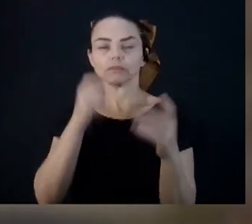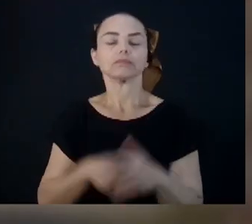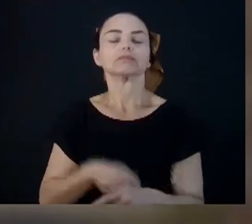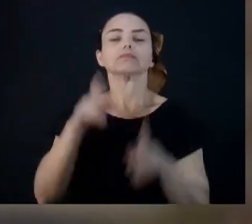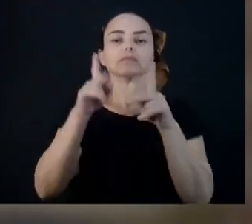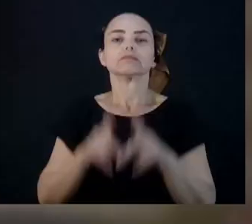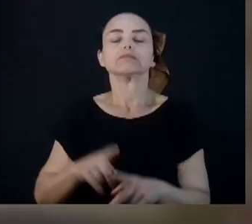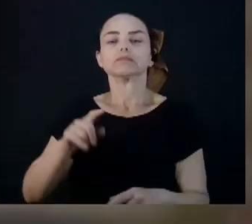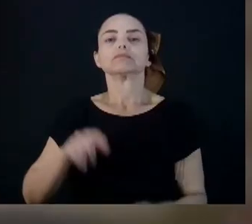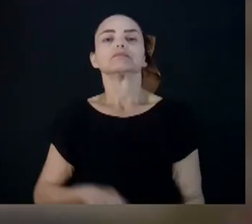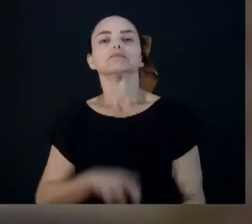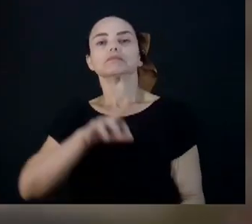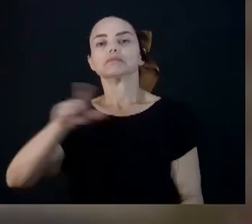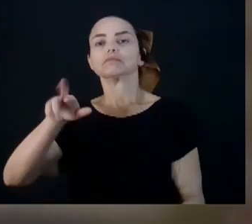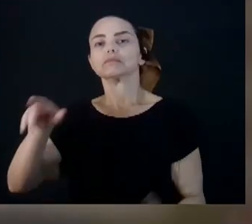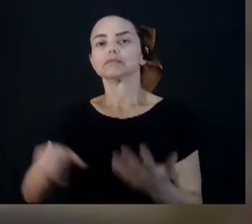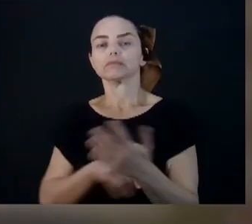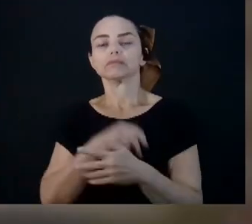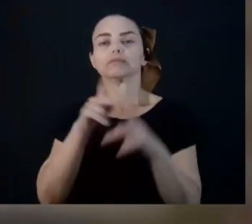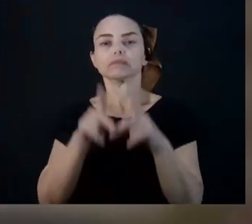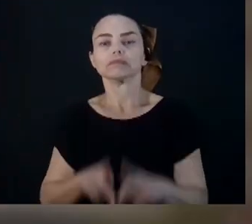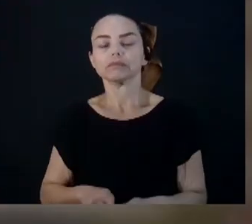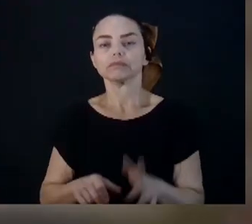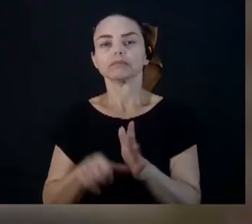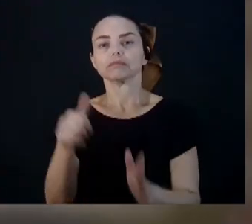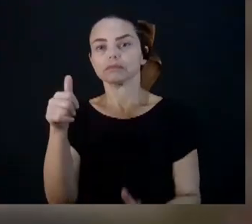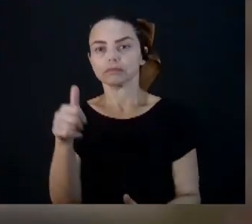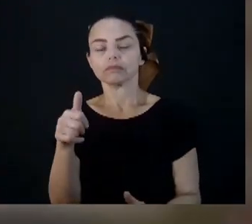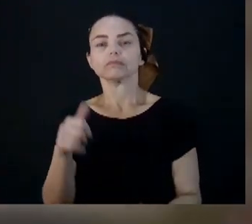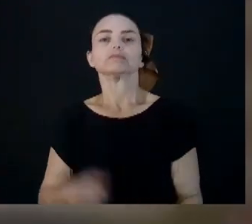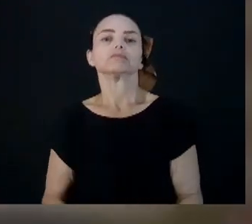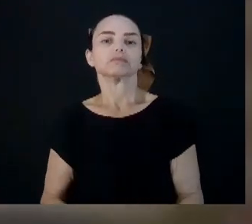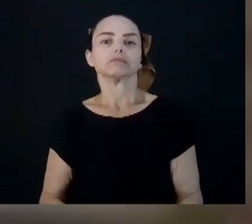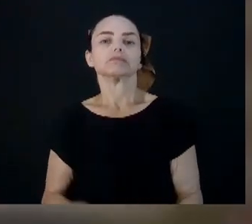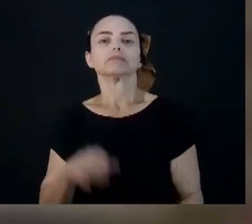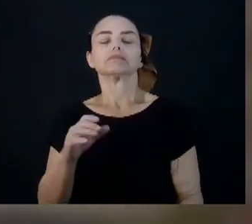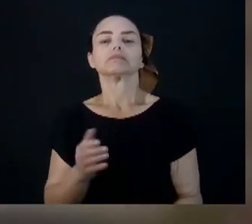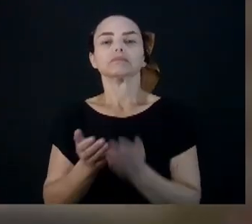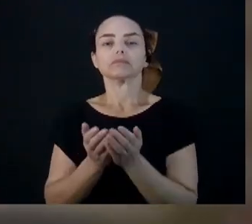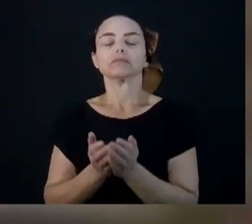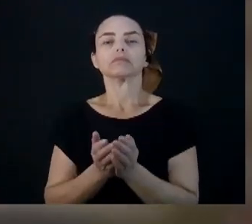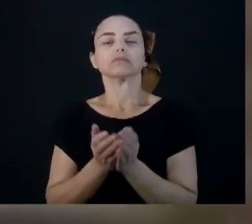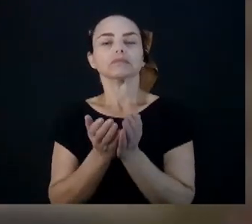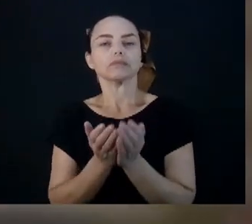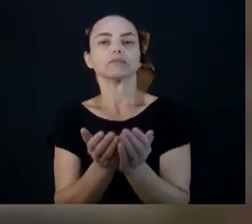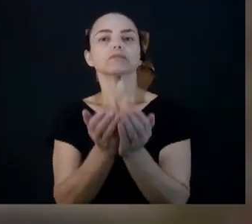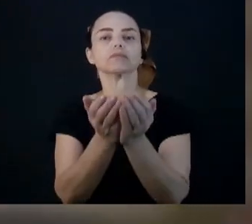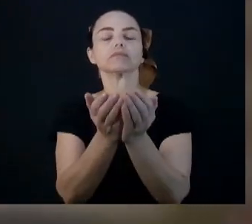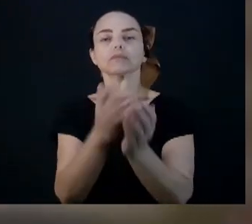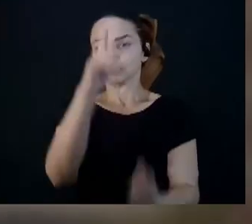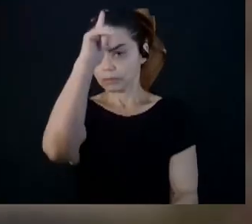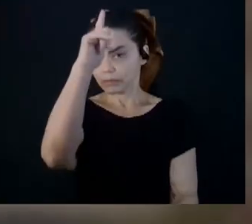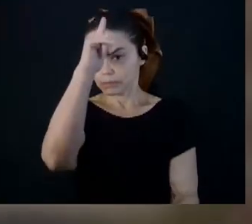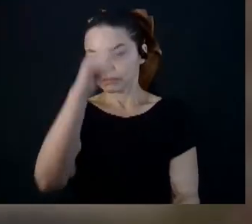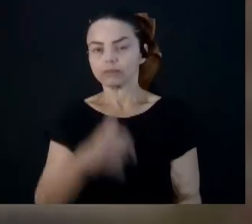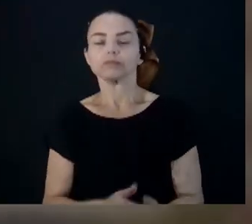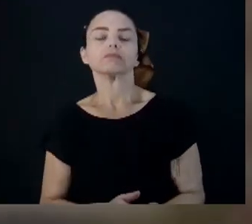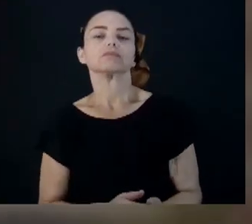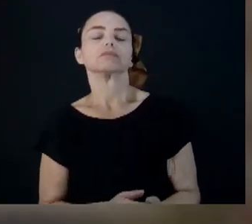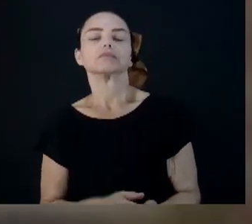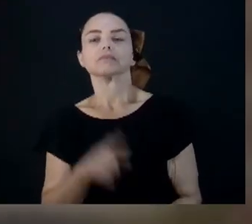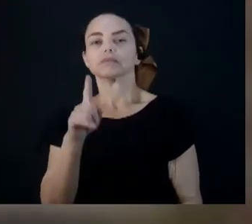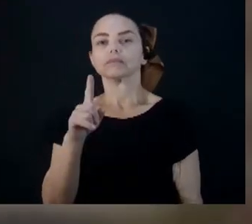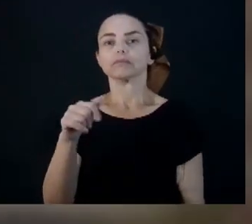para Campinas. Os primeiros foram os colonos alemães na década de 1860. E